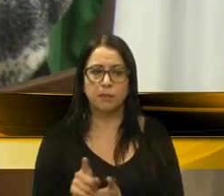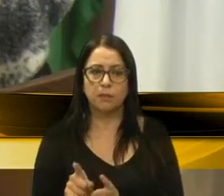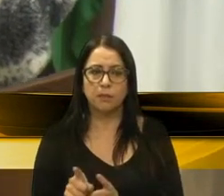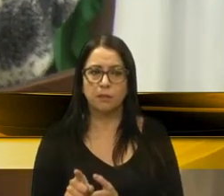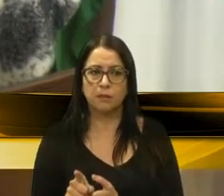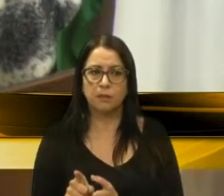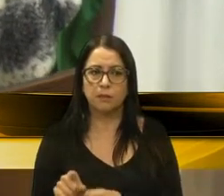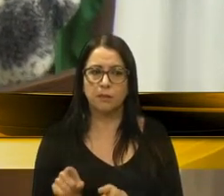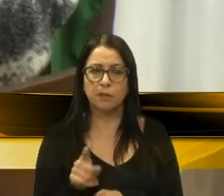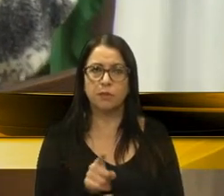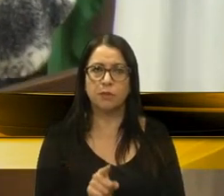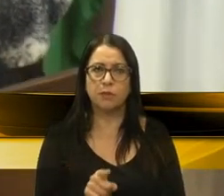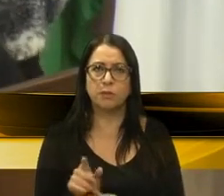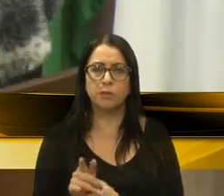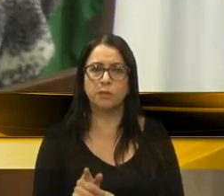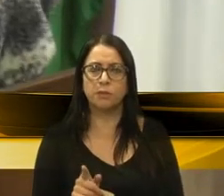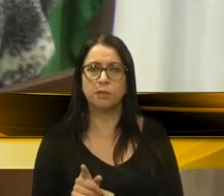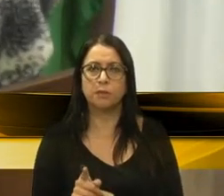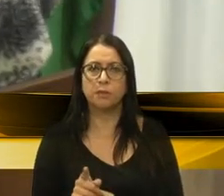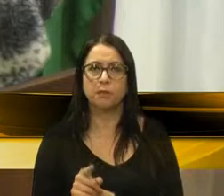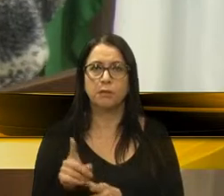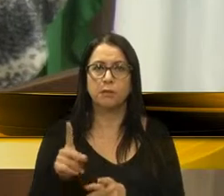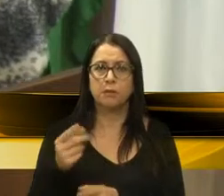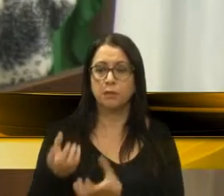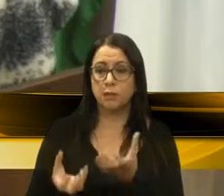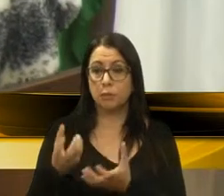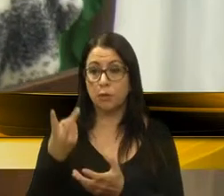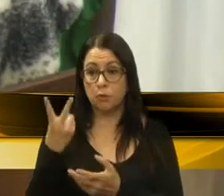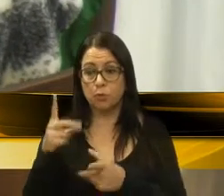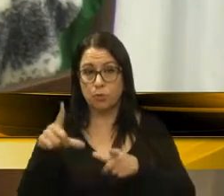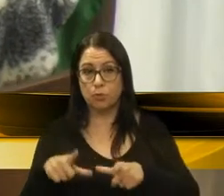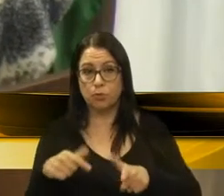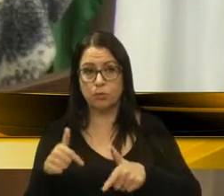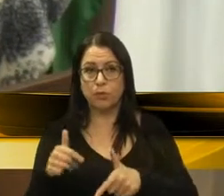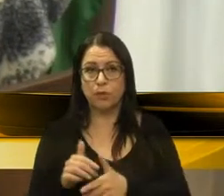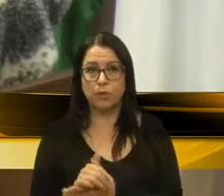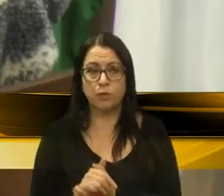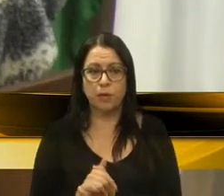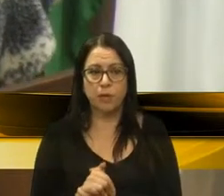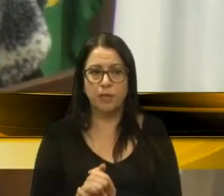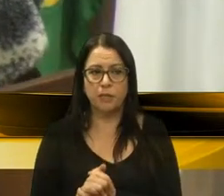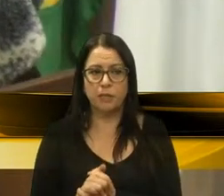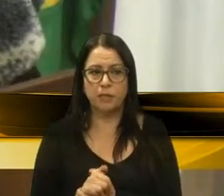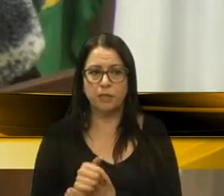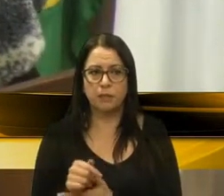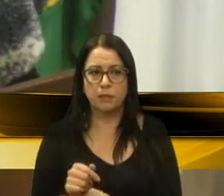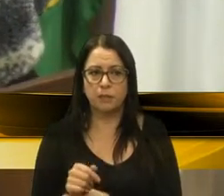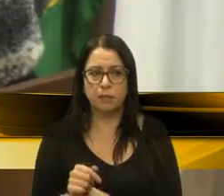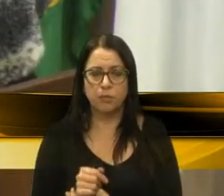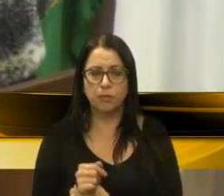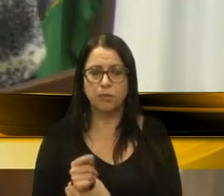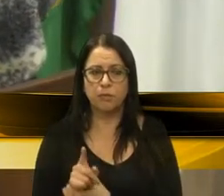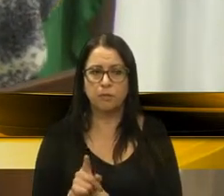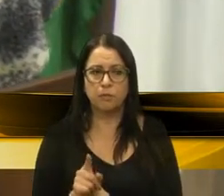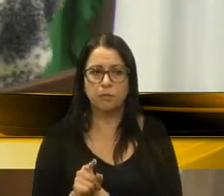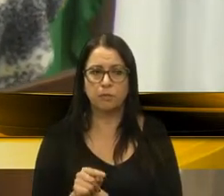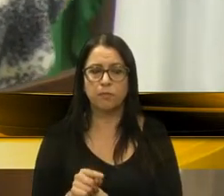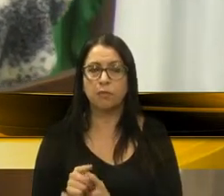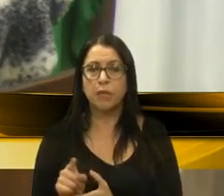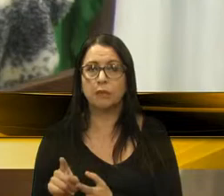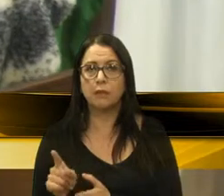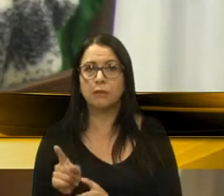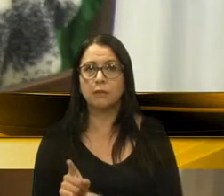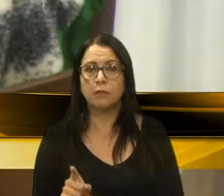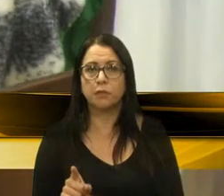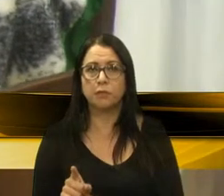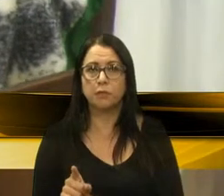com infiltrações que queimaram 2 estações de trabalhos, né? Foi o relato deles. Assim, nós temos